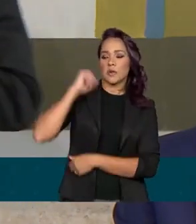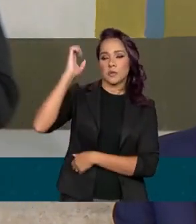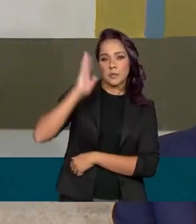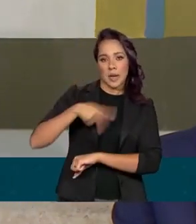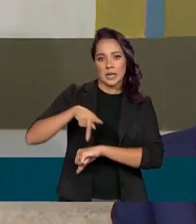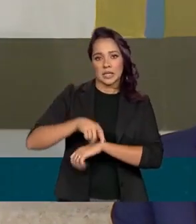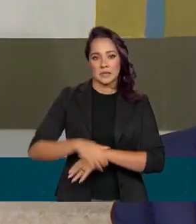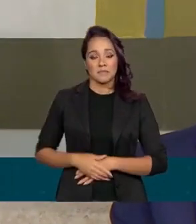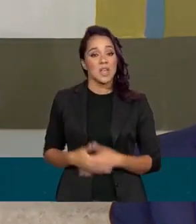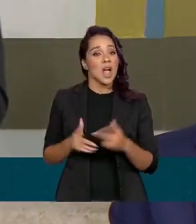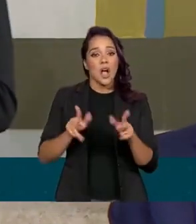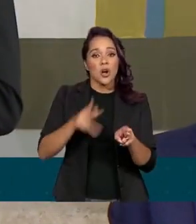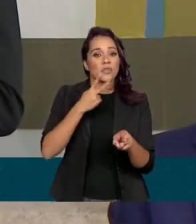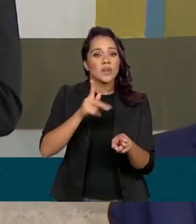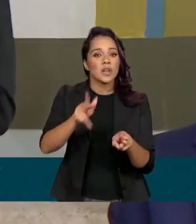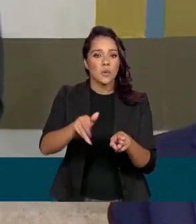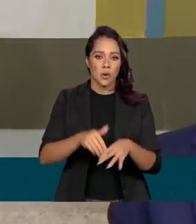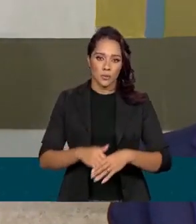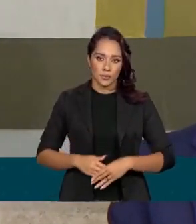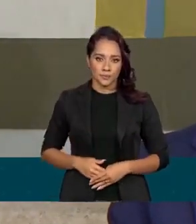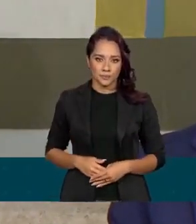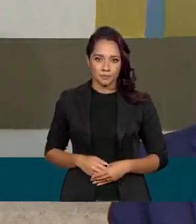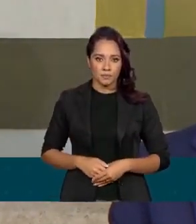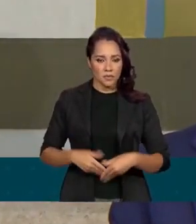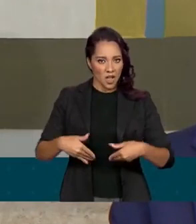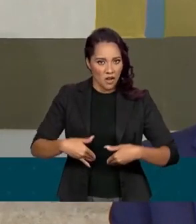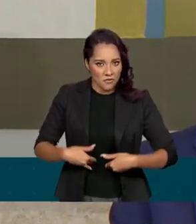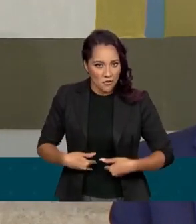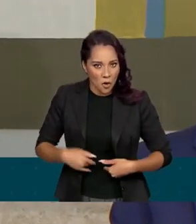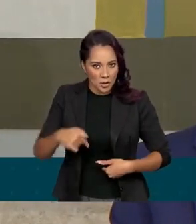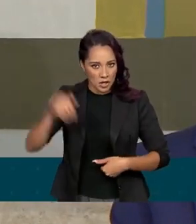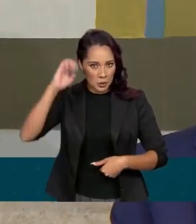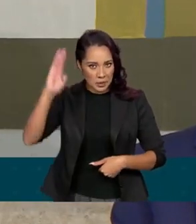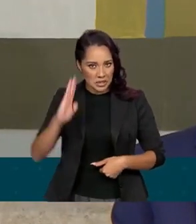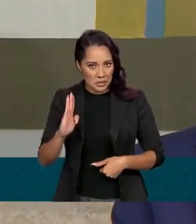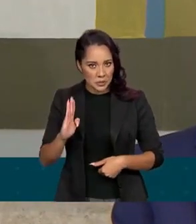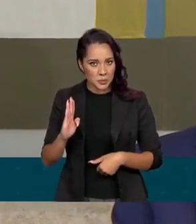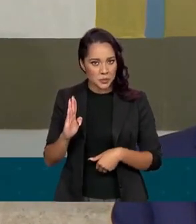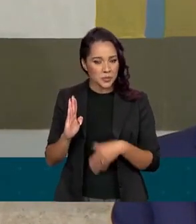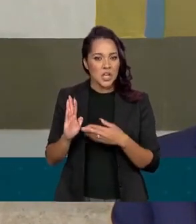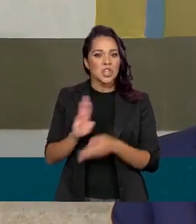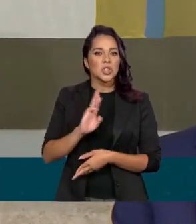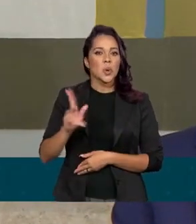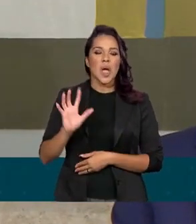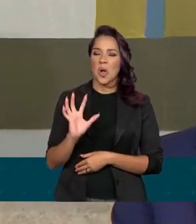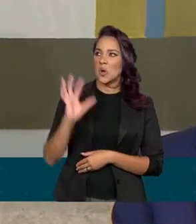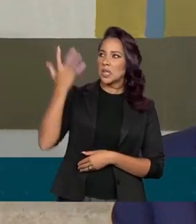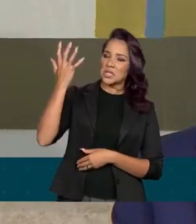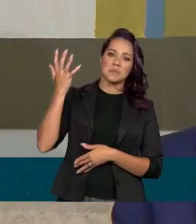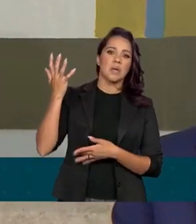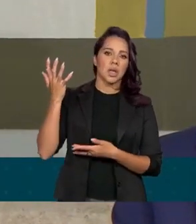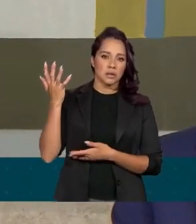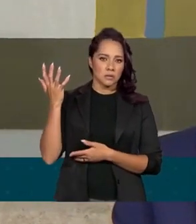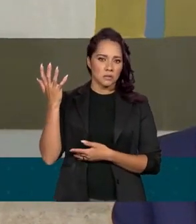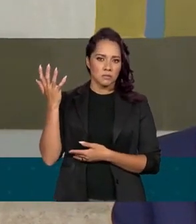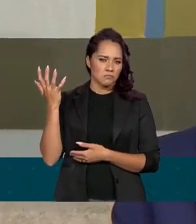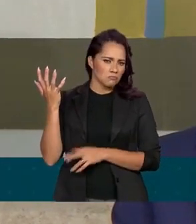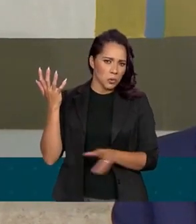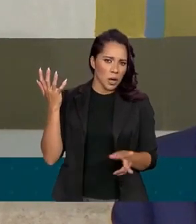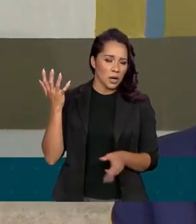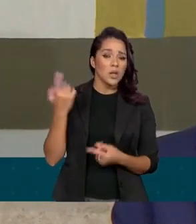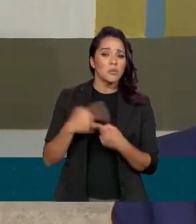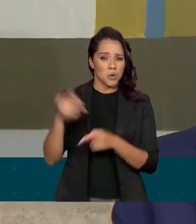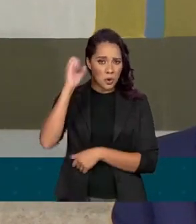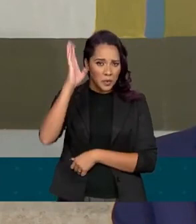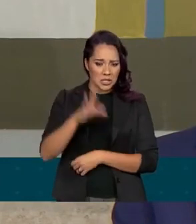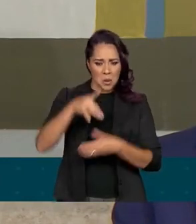mesma coisa eu digo agora. A fome neste país não é um fenômeno da natureza, porque